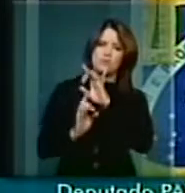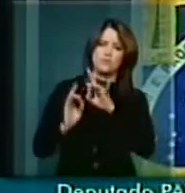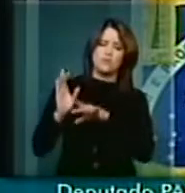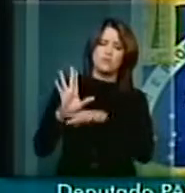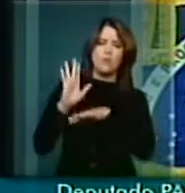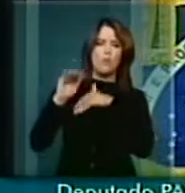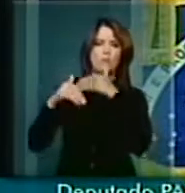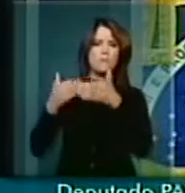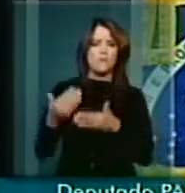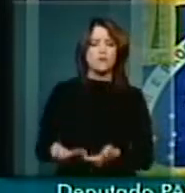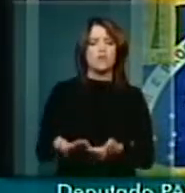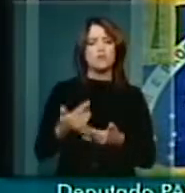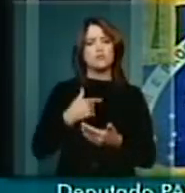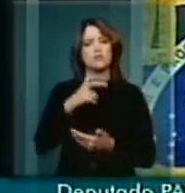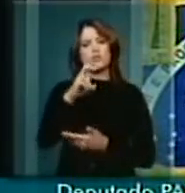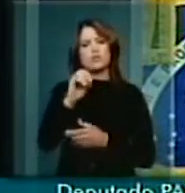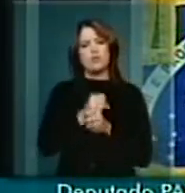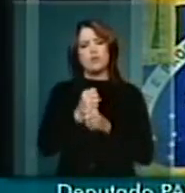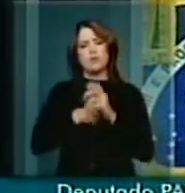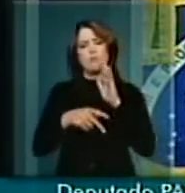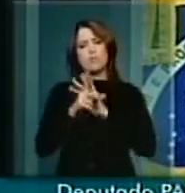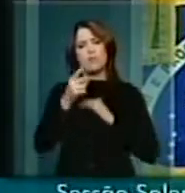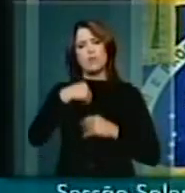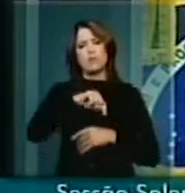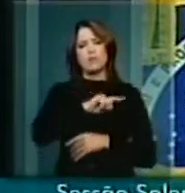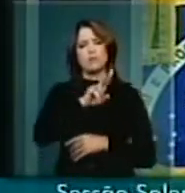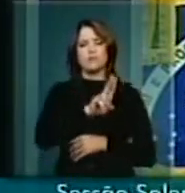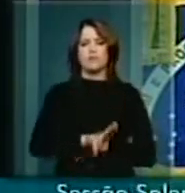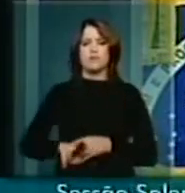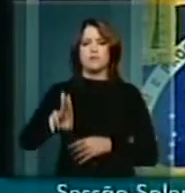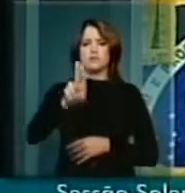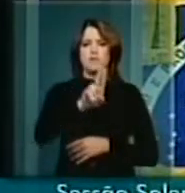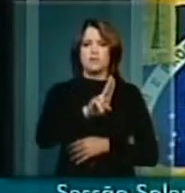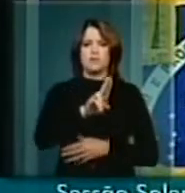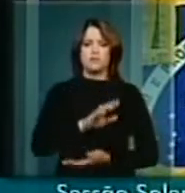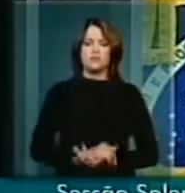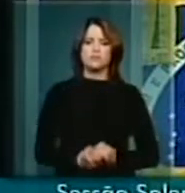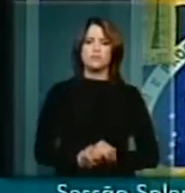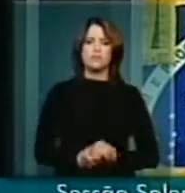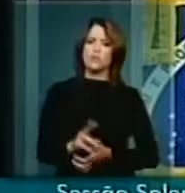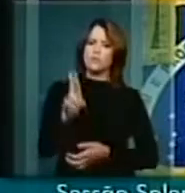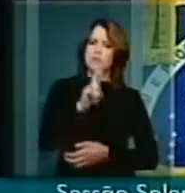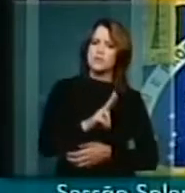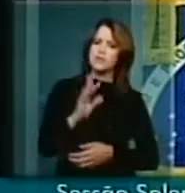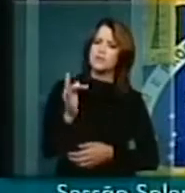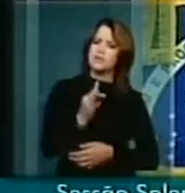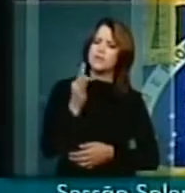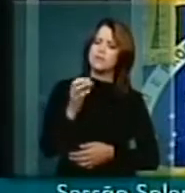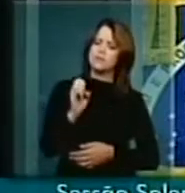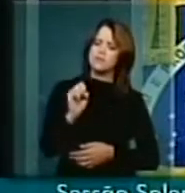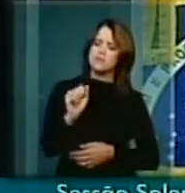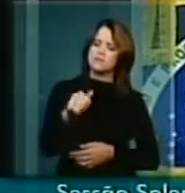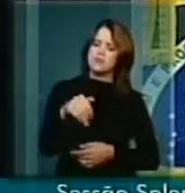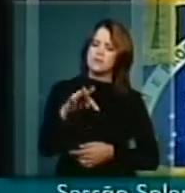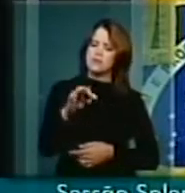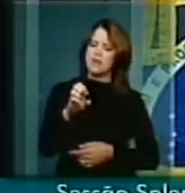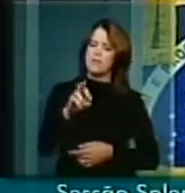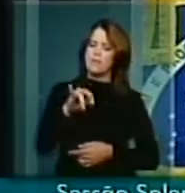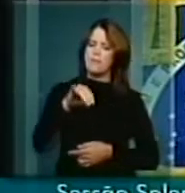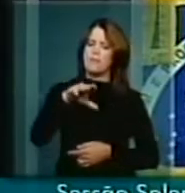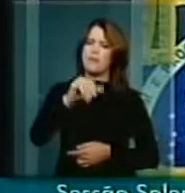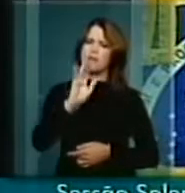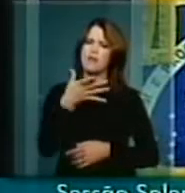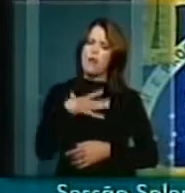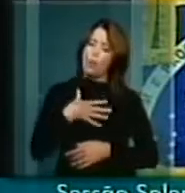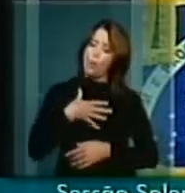em homenagem aos 50 anos da nossa universidade. A Universidade Federal de Santa Maria, que